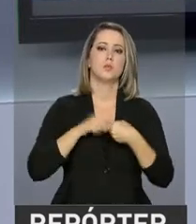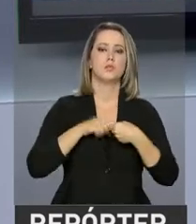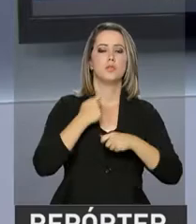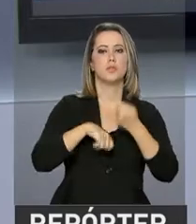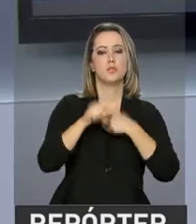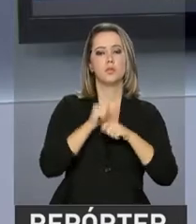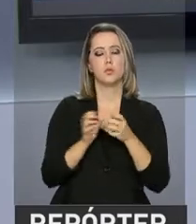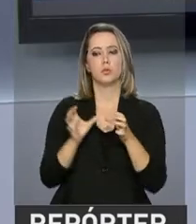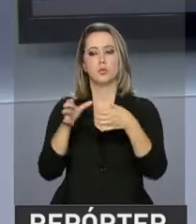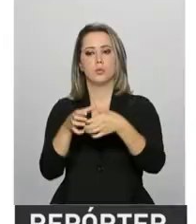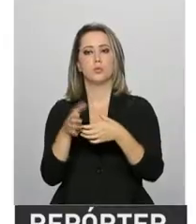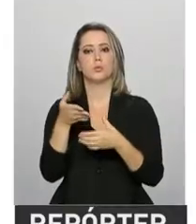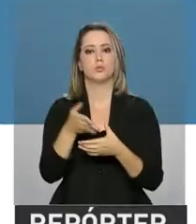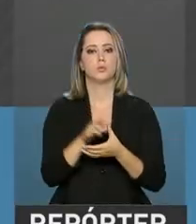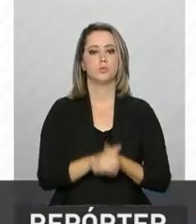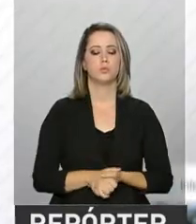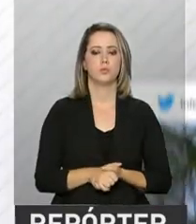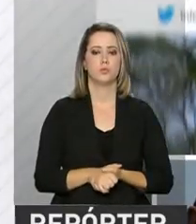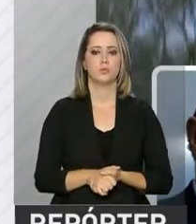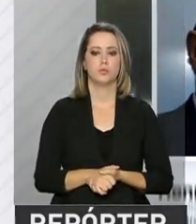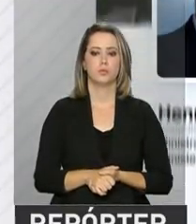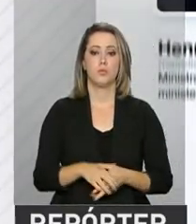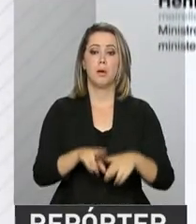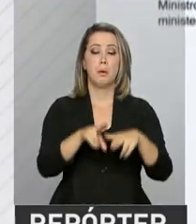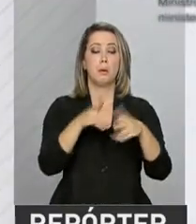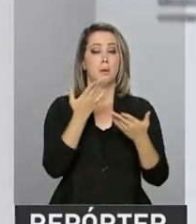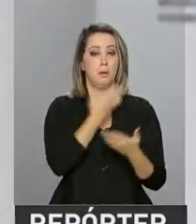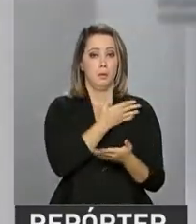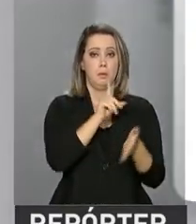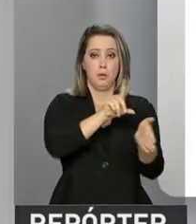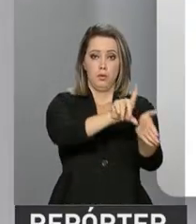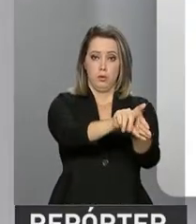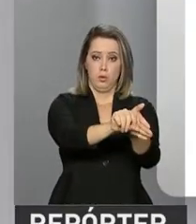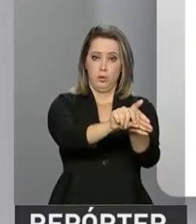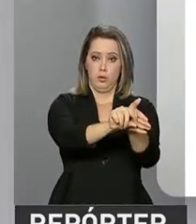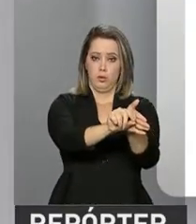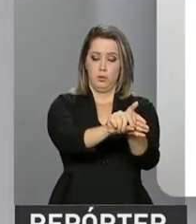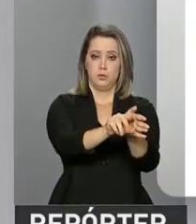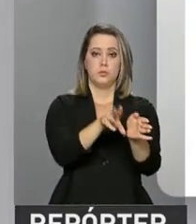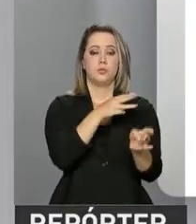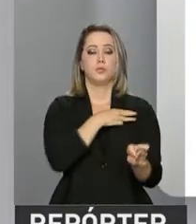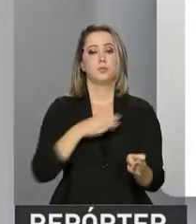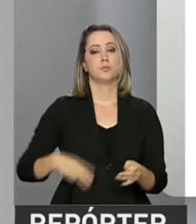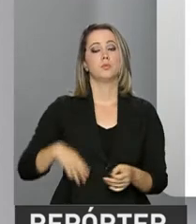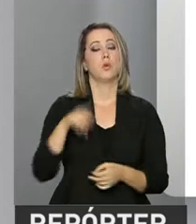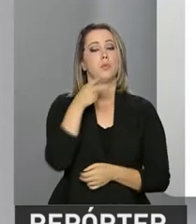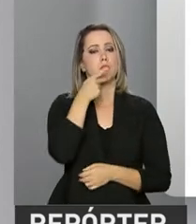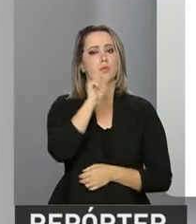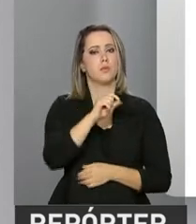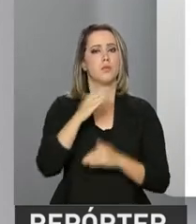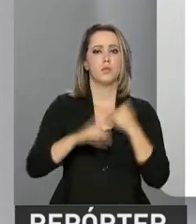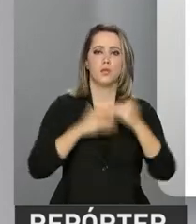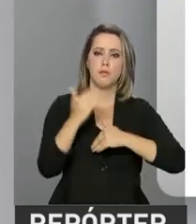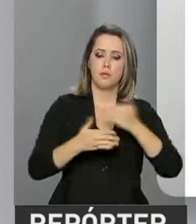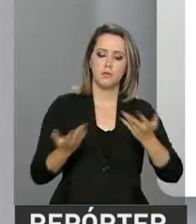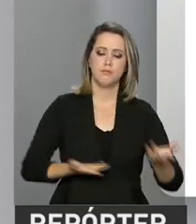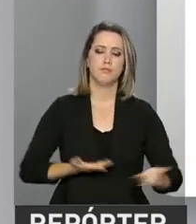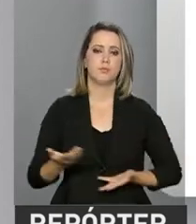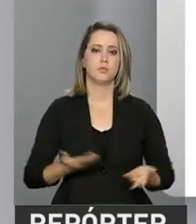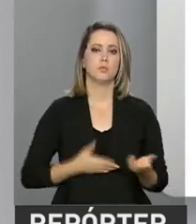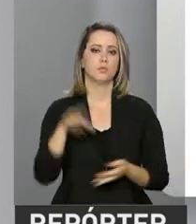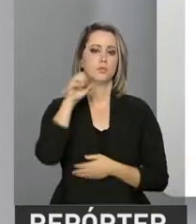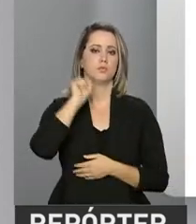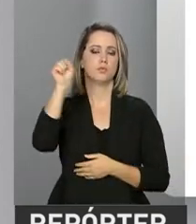do setor. Pelo Twitter, o ministro da Fazenda, Henrique Meirelles, destacou que o avanço do setor de serviços em